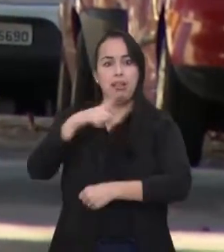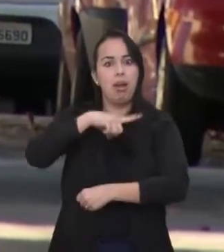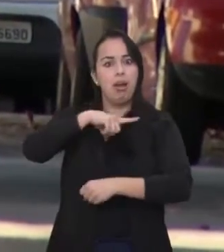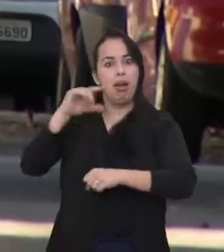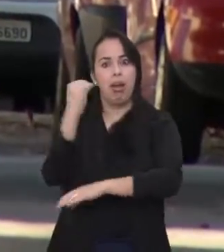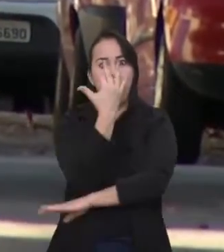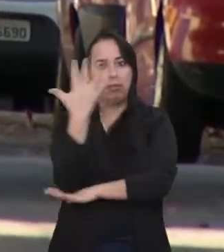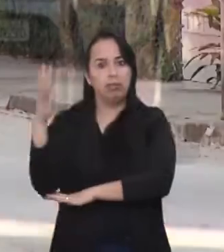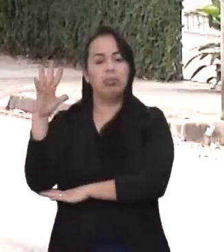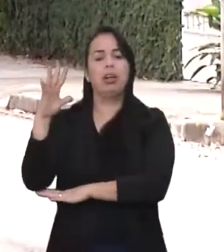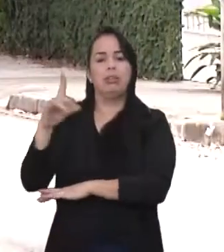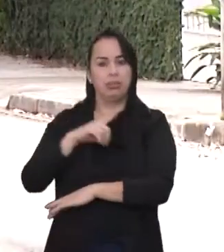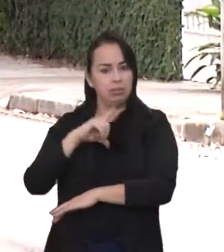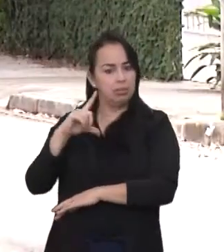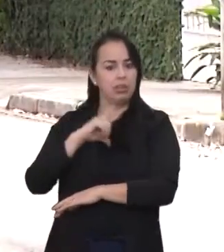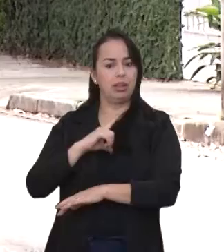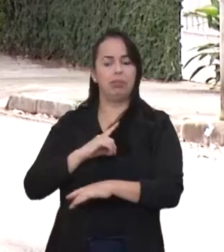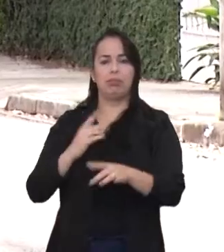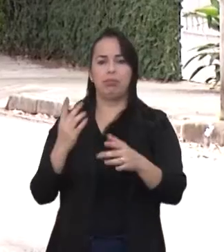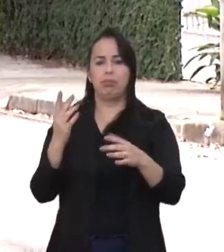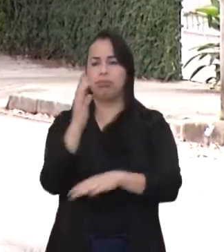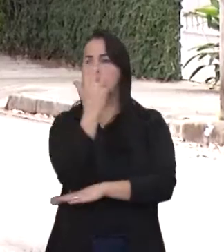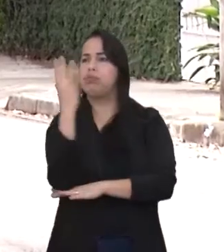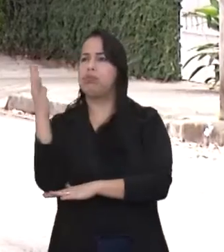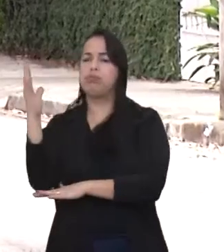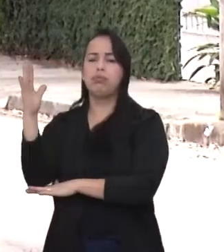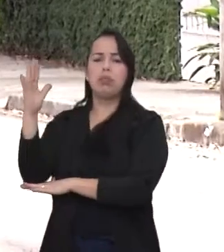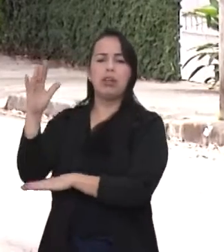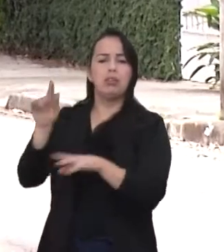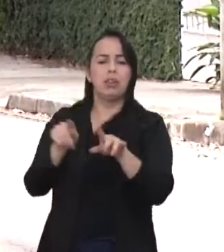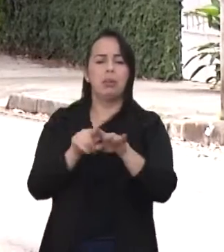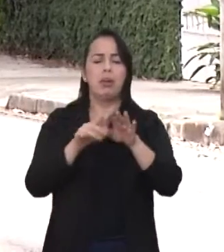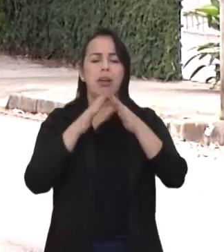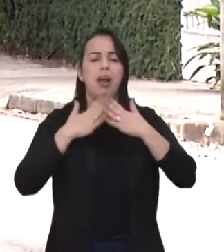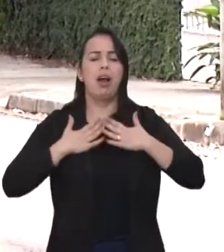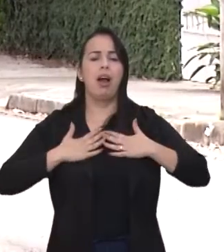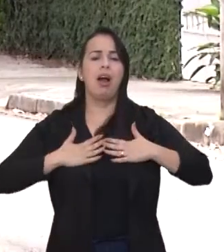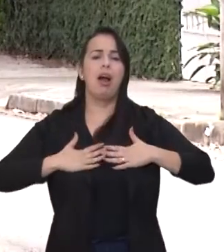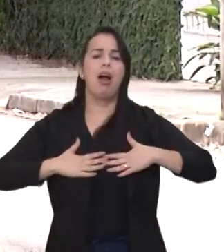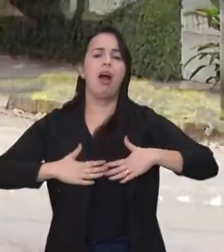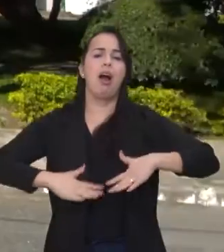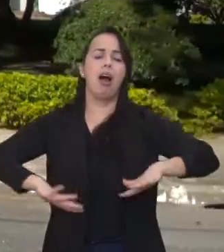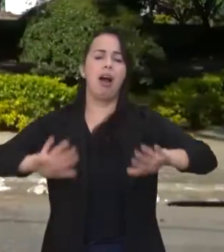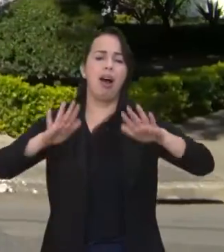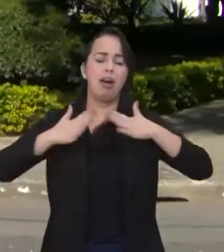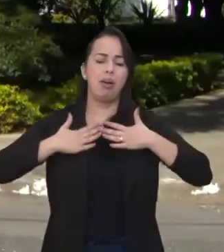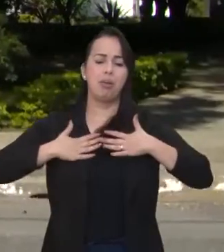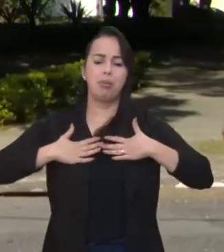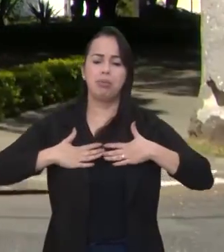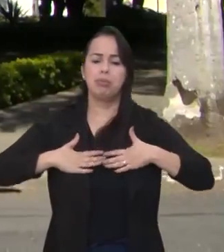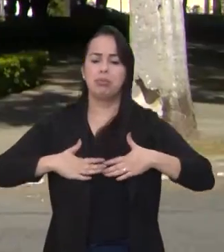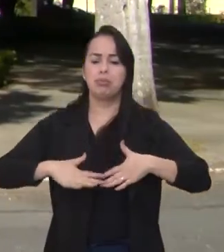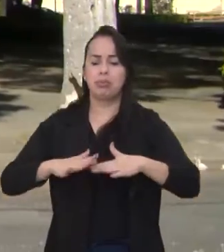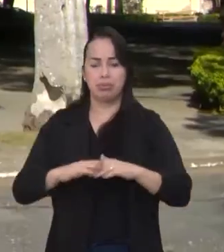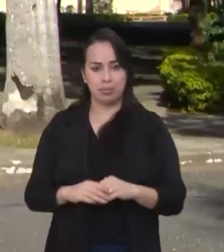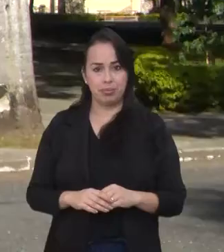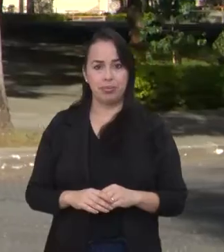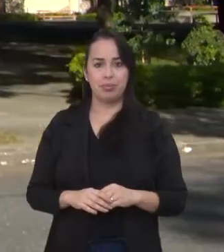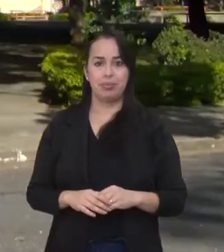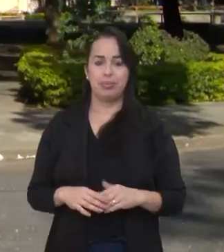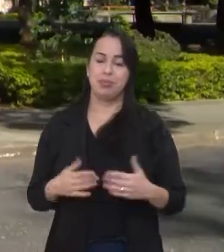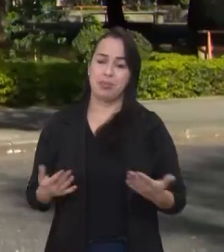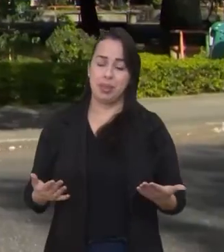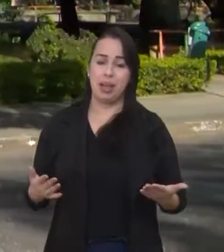de árvores, cheia de vegetação, calma, tranquila, sossegada, e era assim